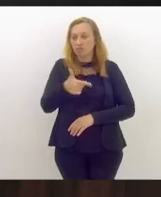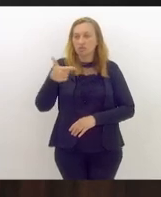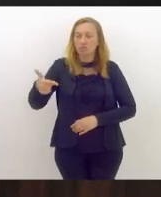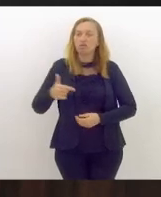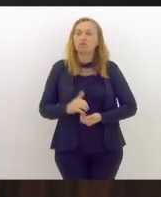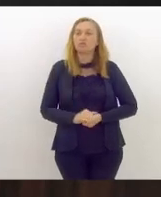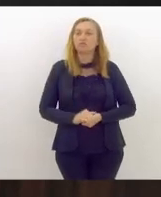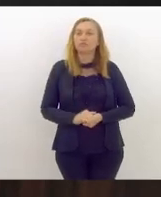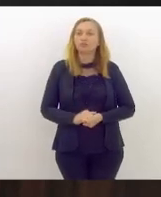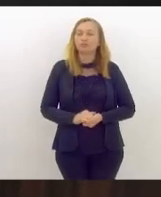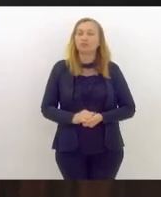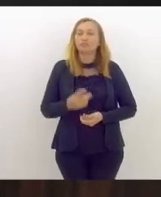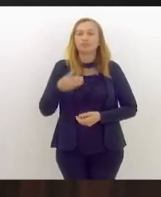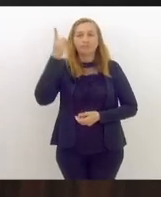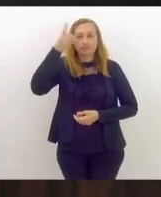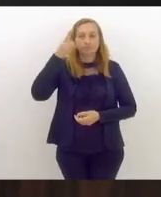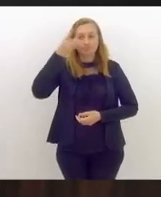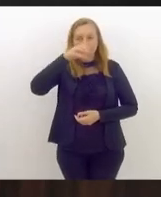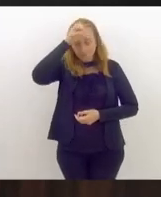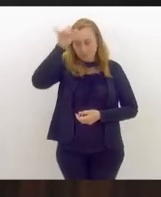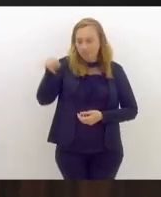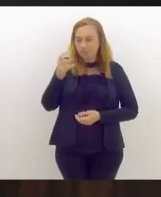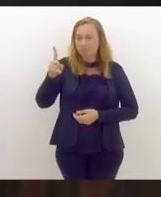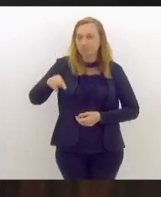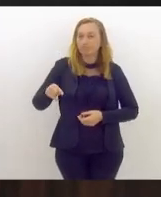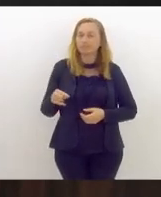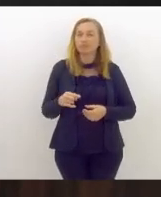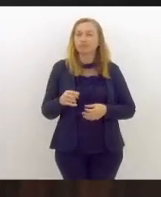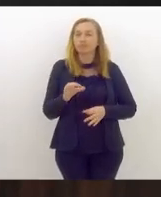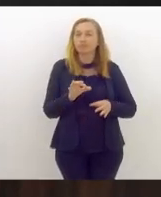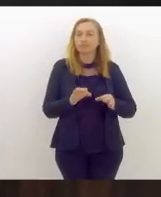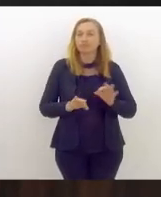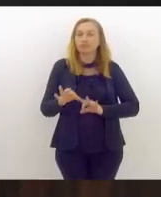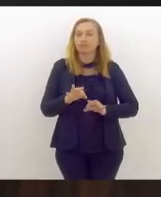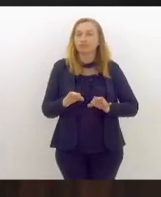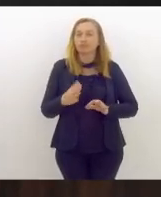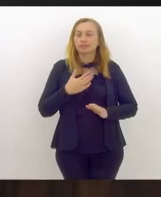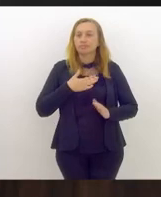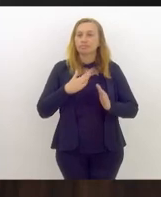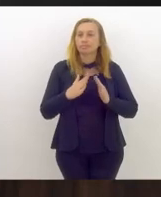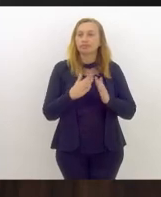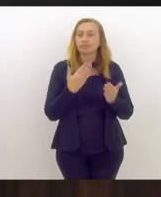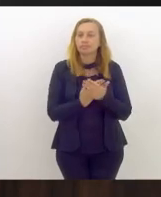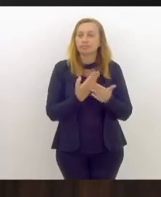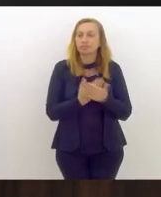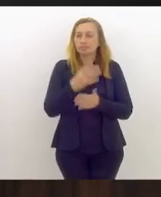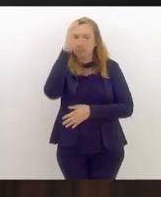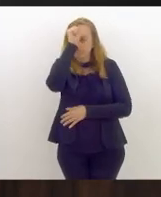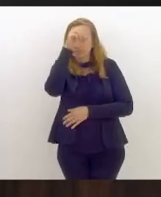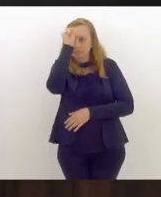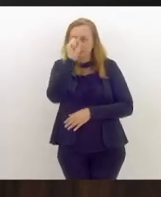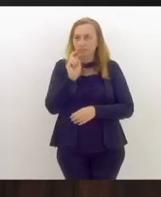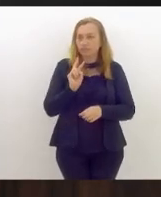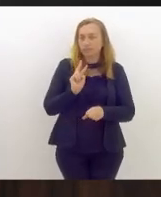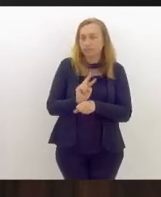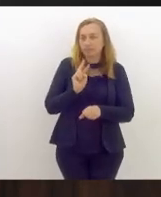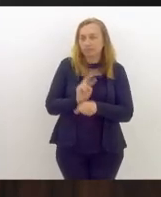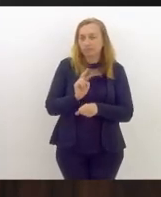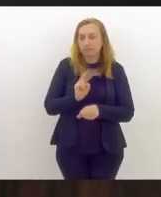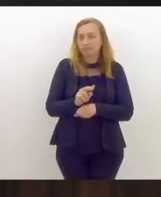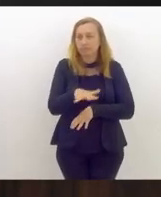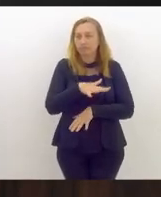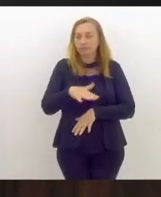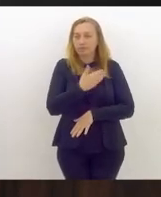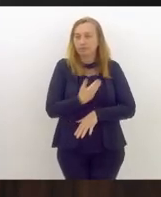2022, de autoria da deputada Tia Ju, que institui o programa Minha Escola, Nossa Escola, Aprendendo a Preservar, nas unidades da rede pública